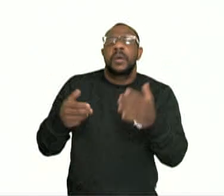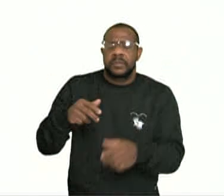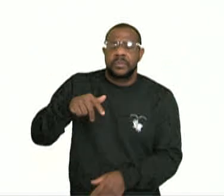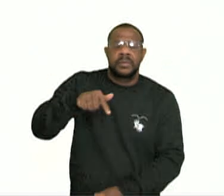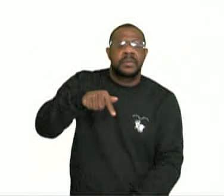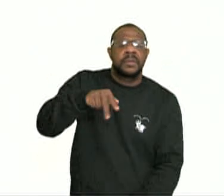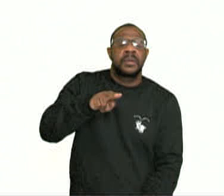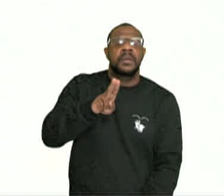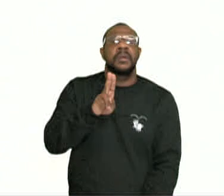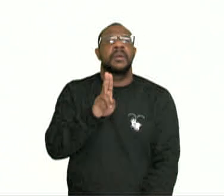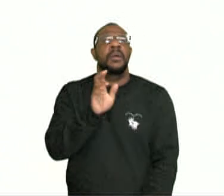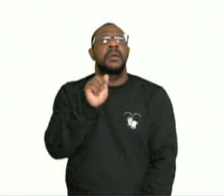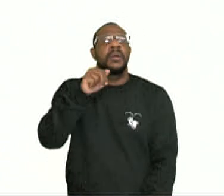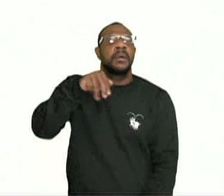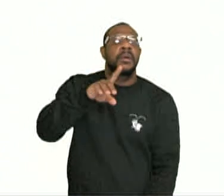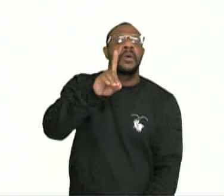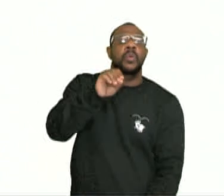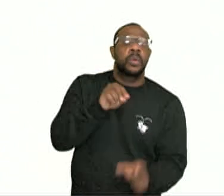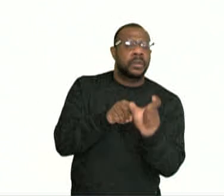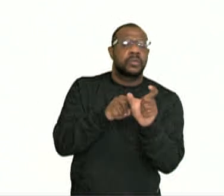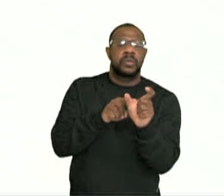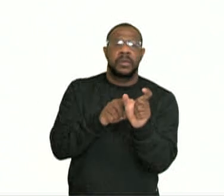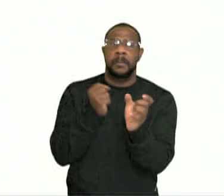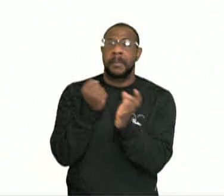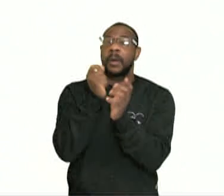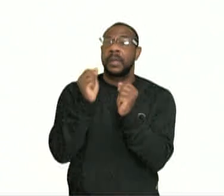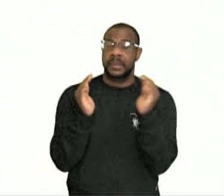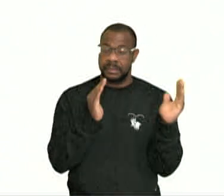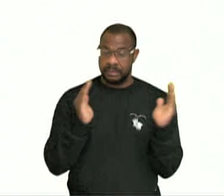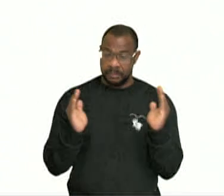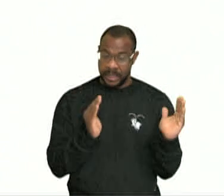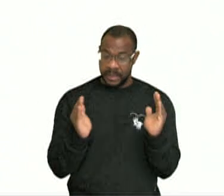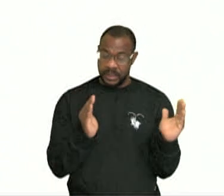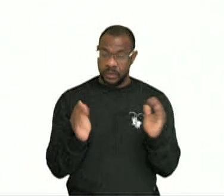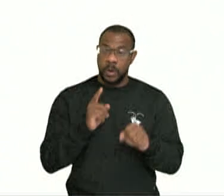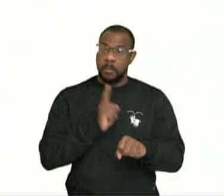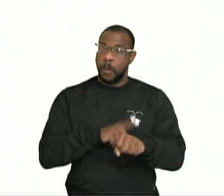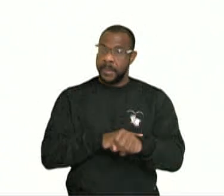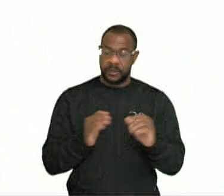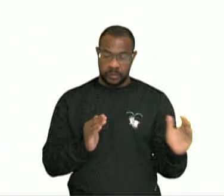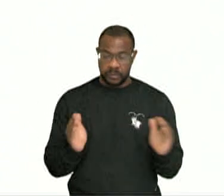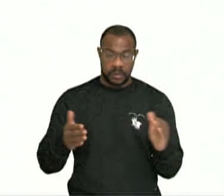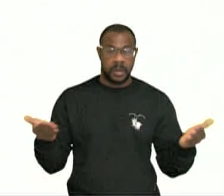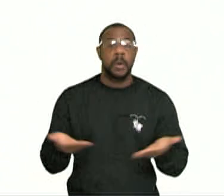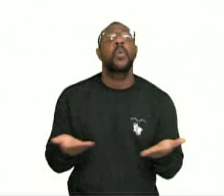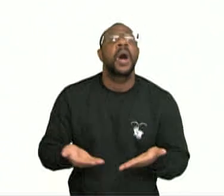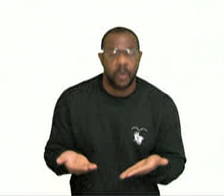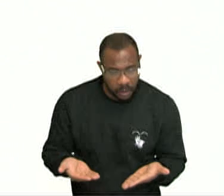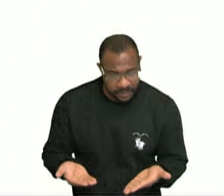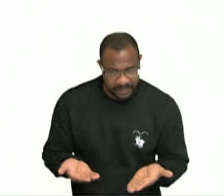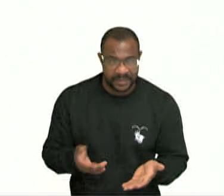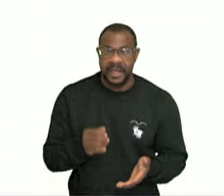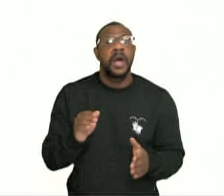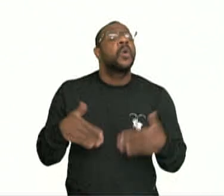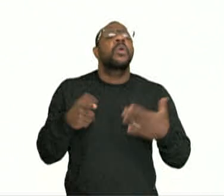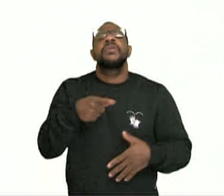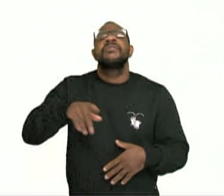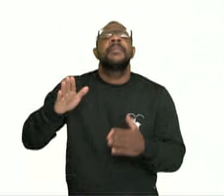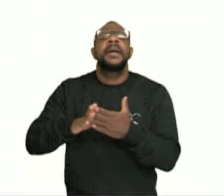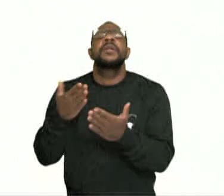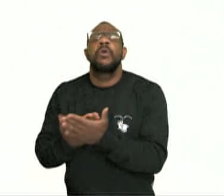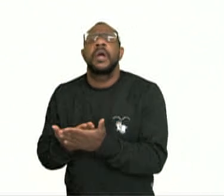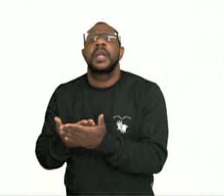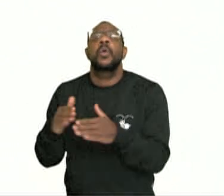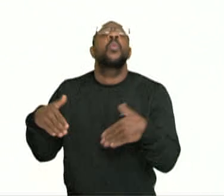marca de tempo, certo? Quando é um tempo, é um momento. Quando? Nesse momento. Quando que você vai para a escola? Eu vou